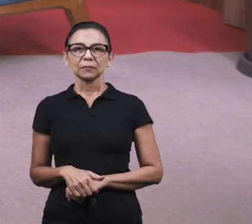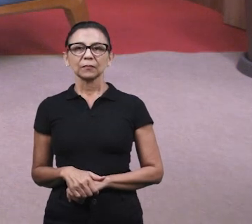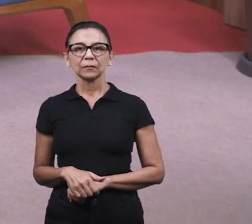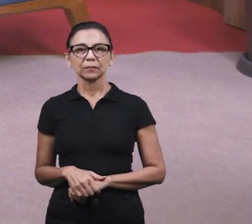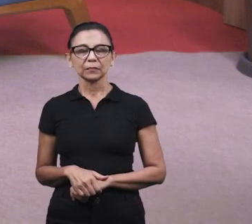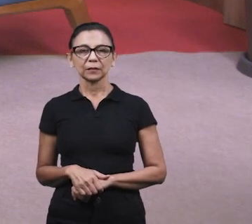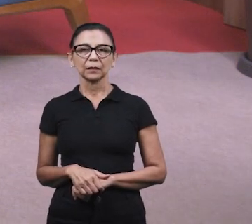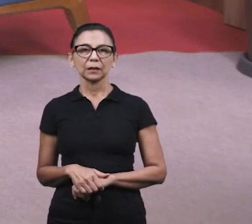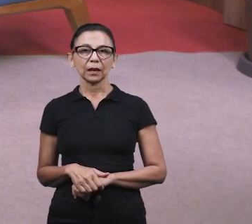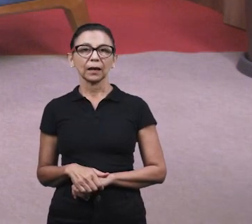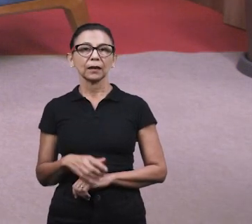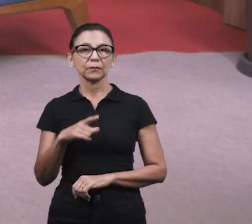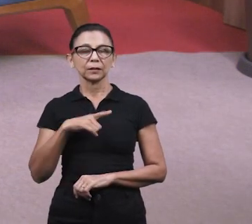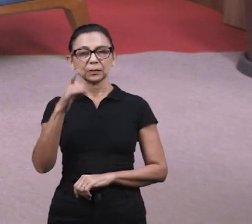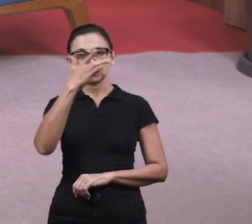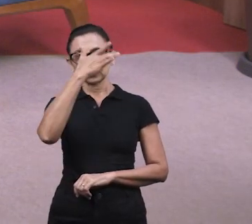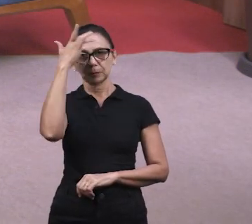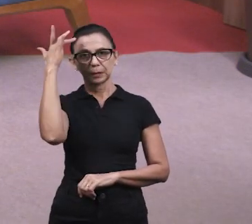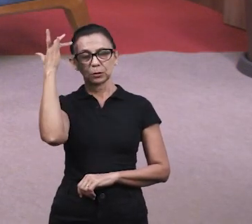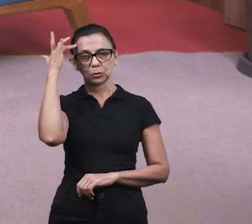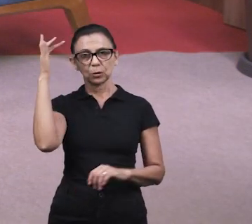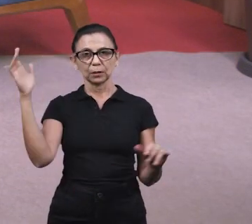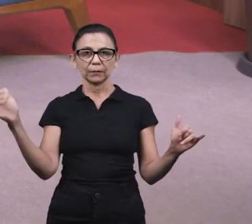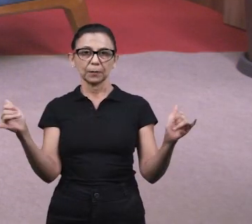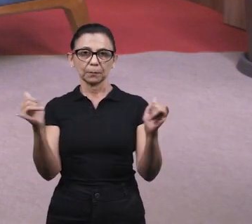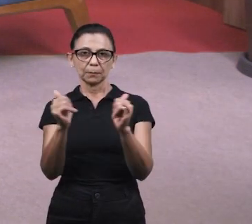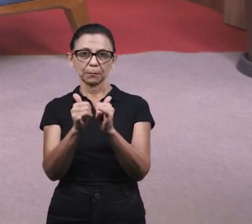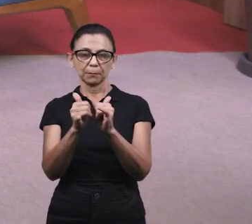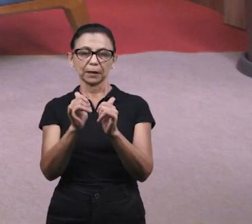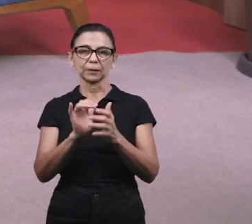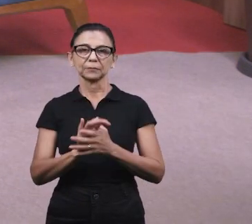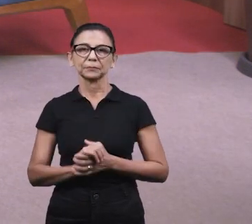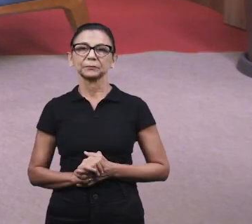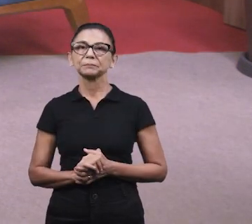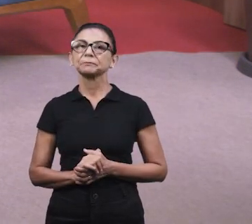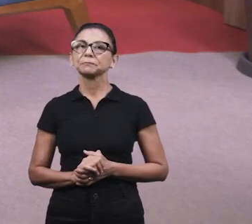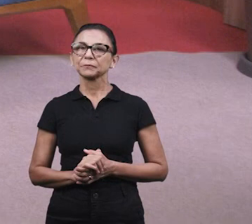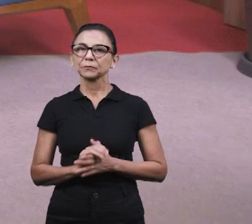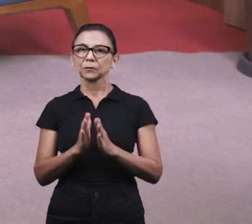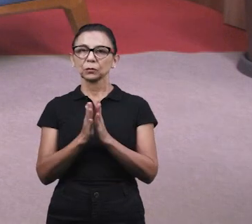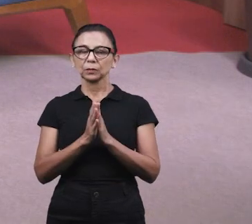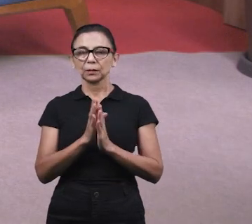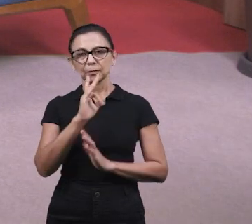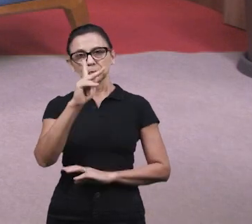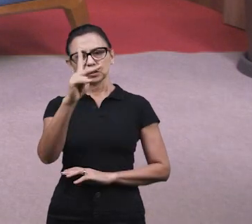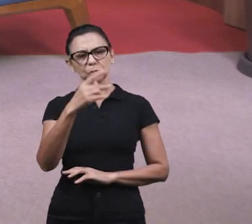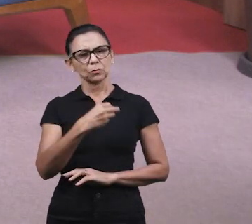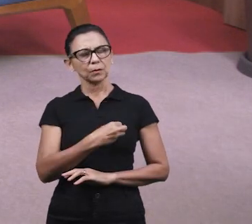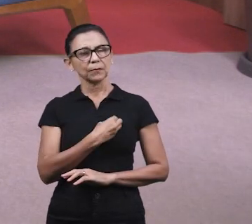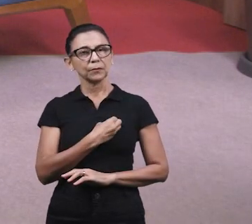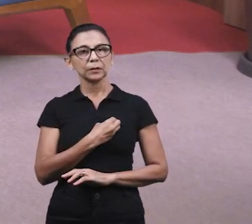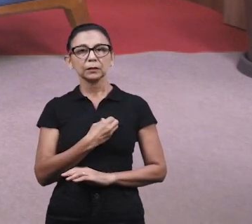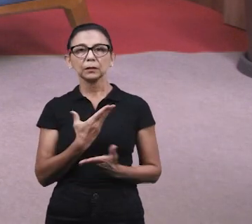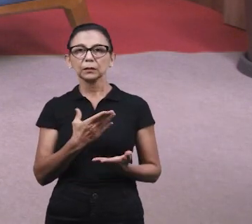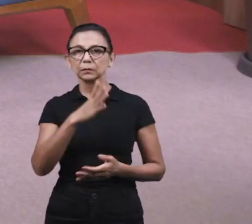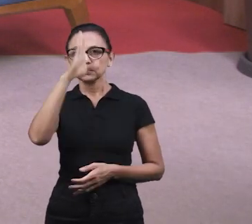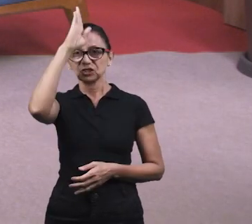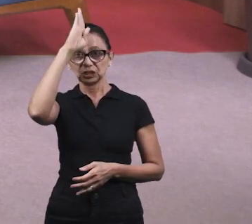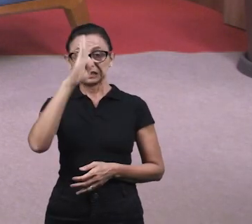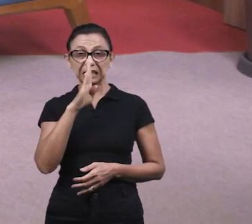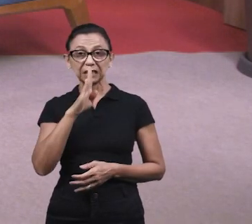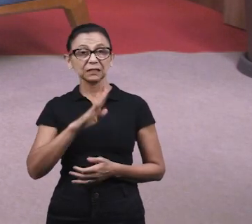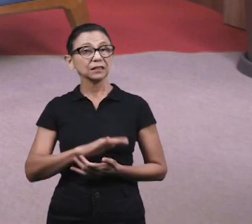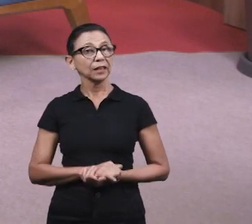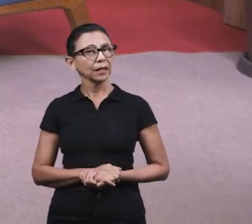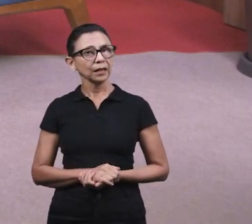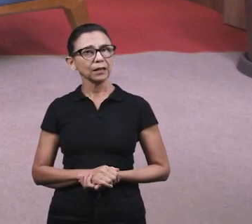3076. A pessoa vai te atender, vai transmitir uma palavra da parte do Senhor para a sua vida e vai orar por você. E tudo isso